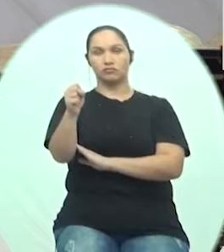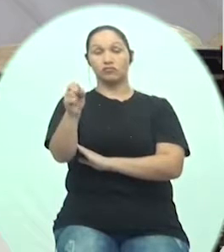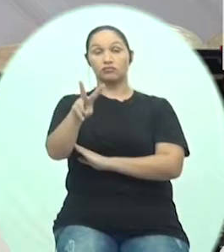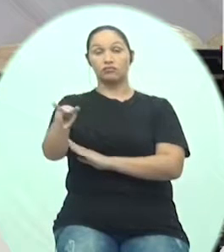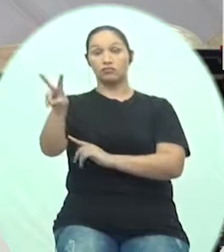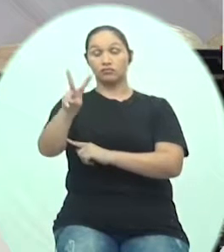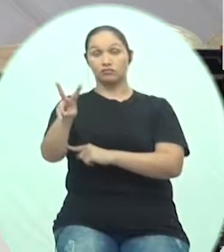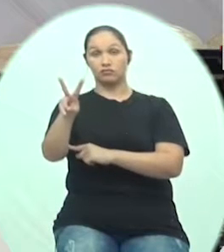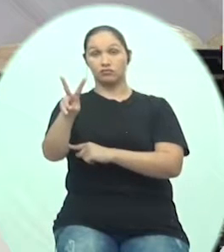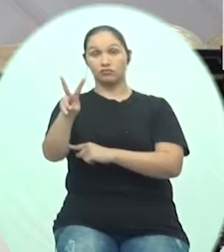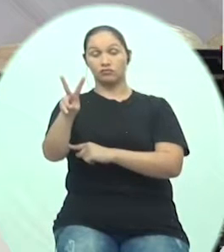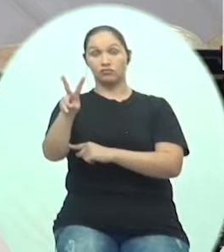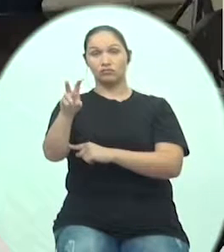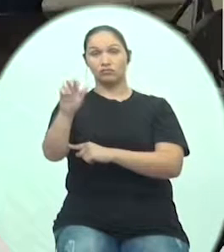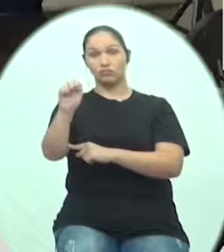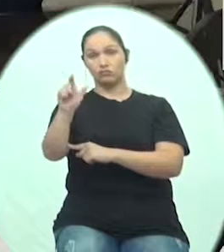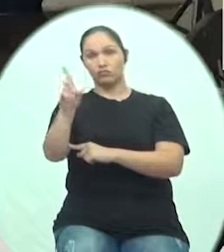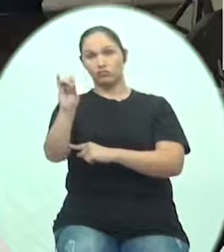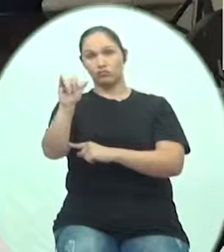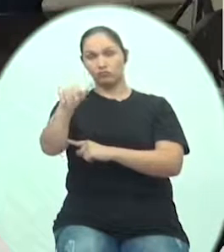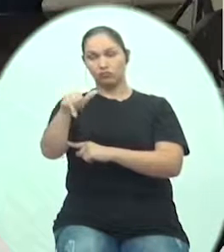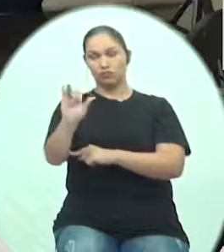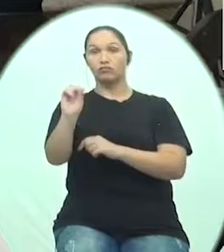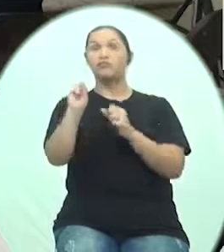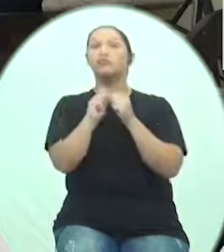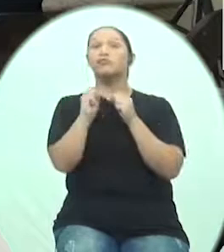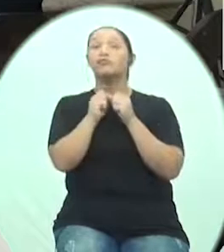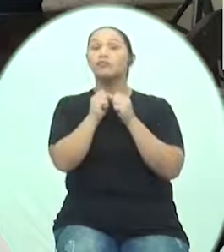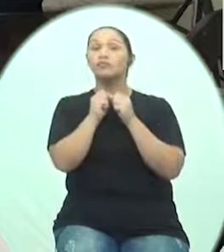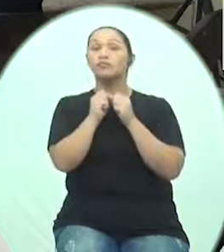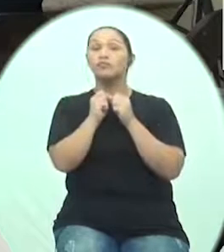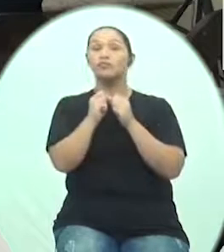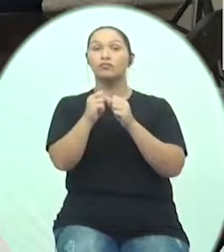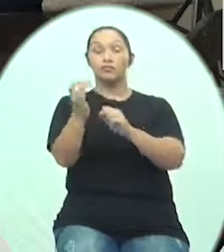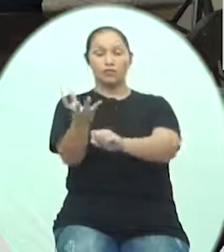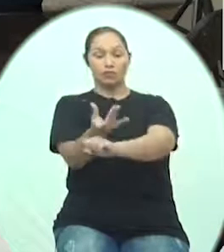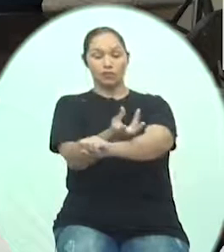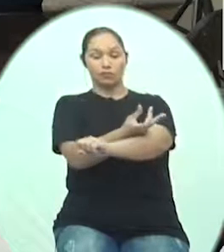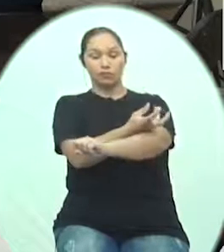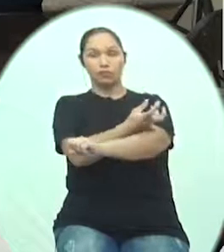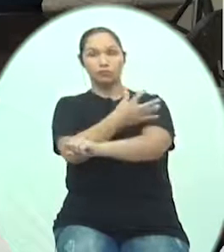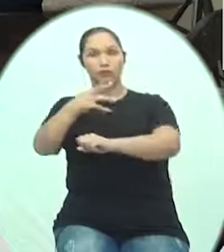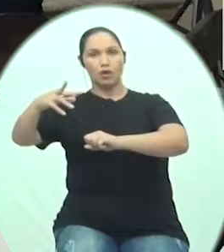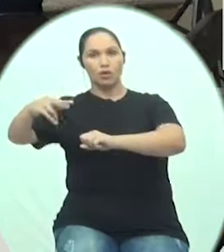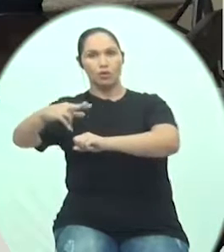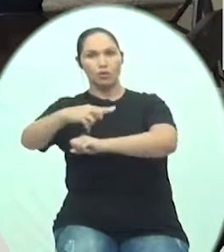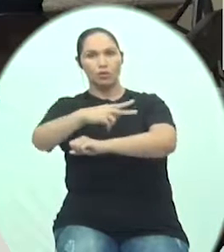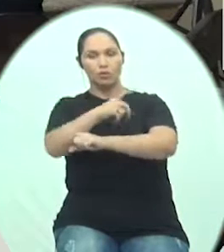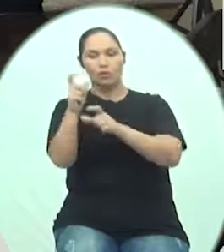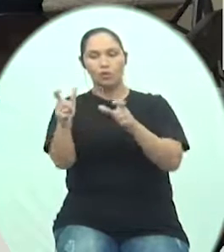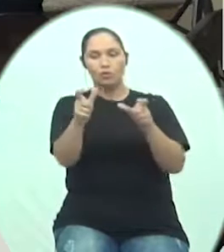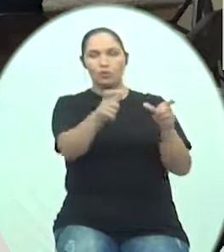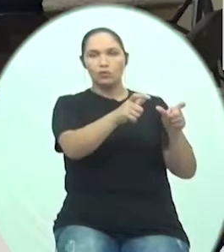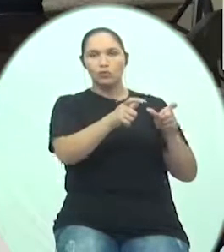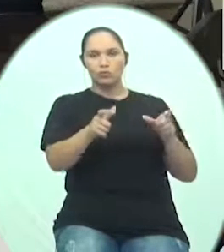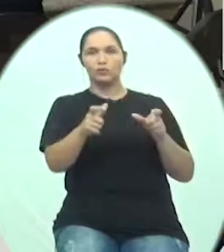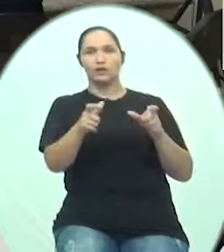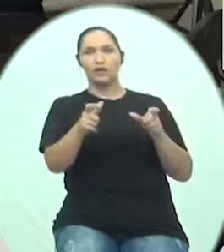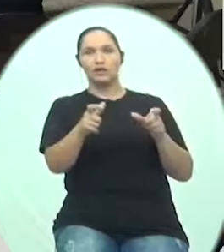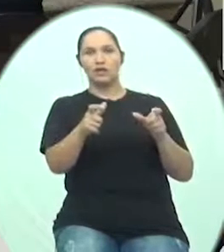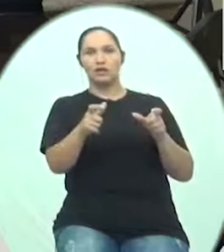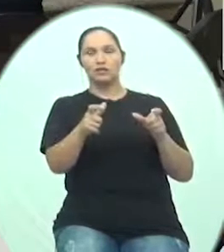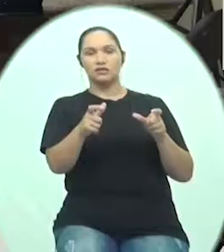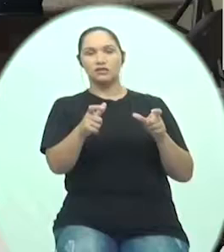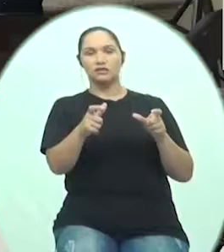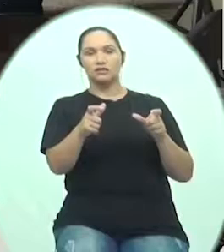autor Vereador aldinei João potele assunto alçado de limpeza dos terrenos que são áreas verdes